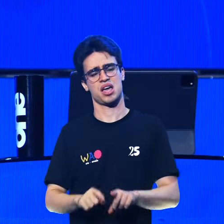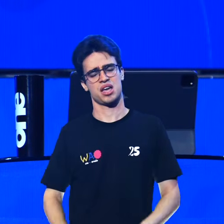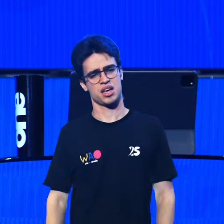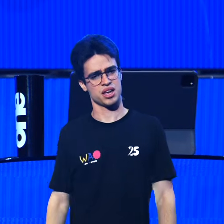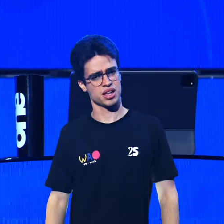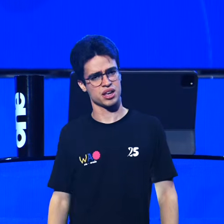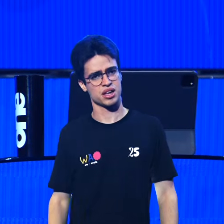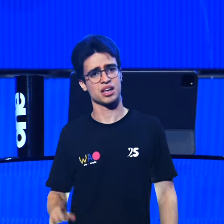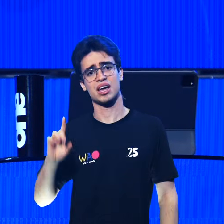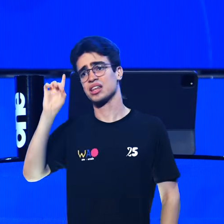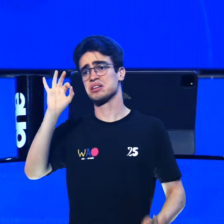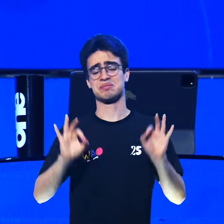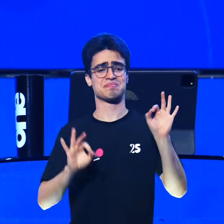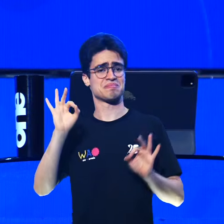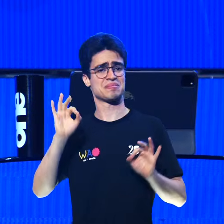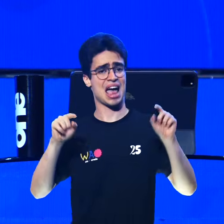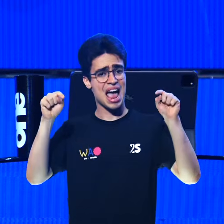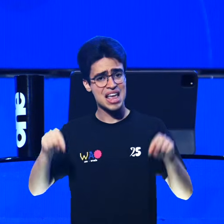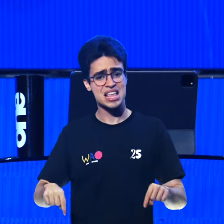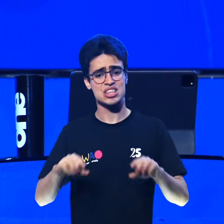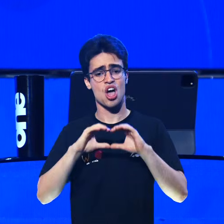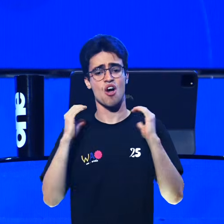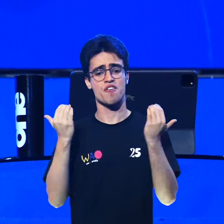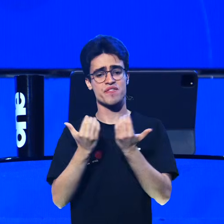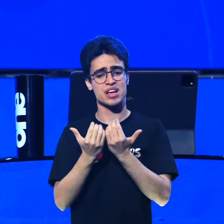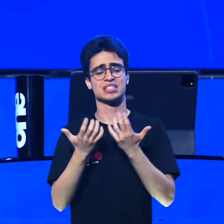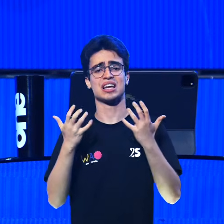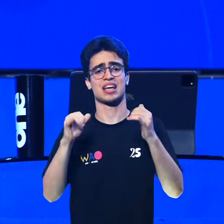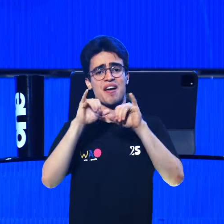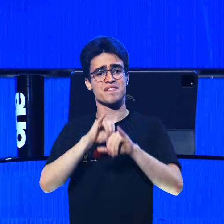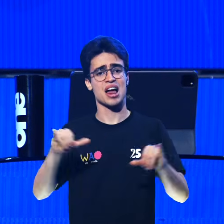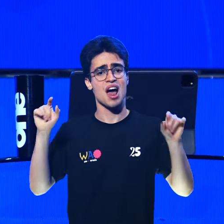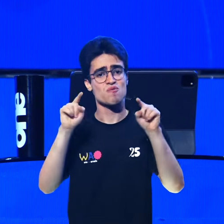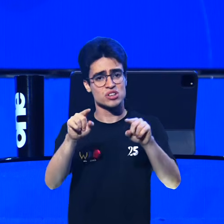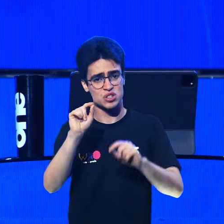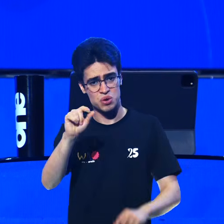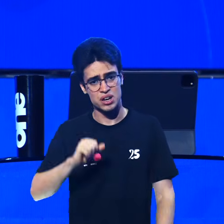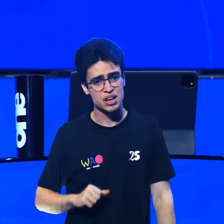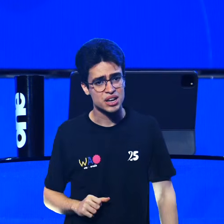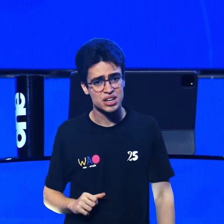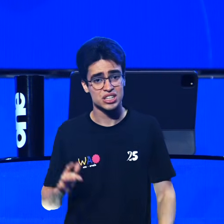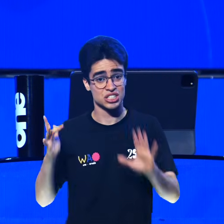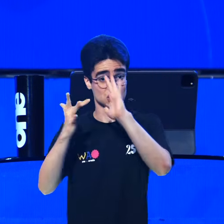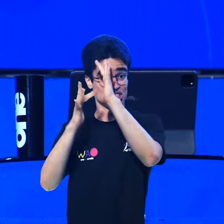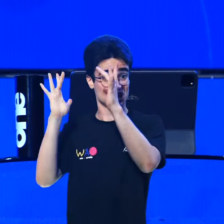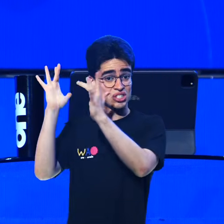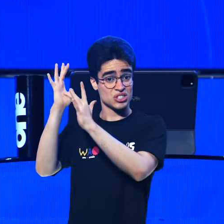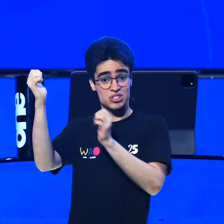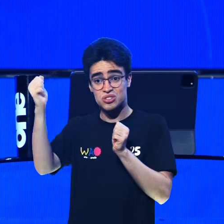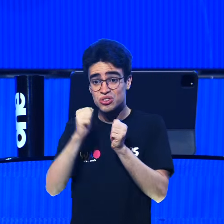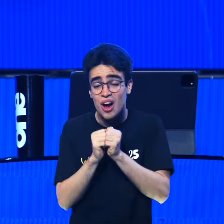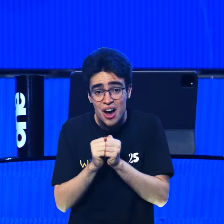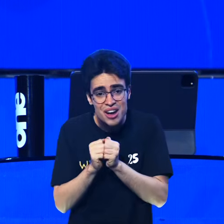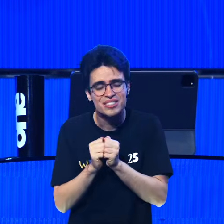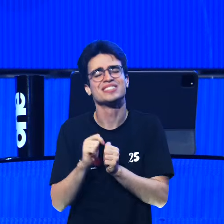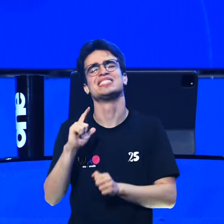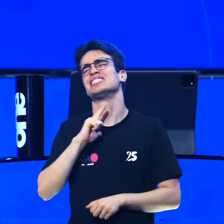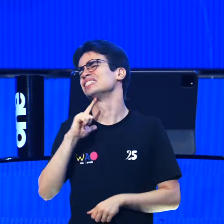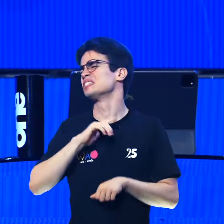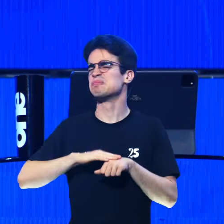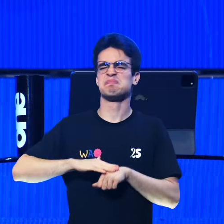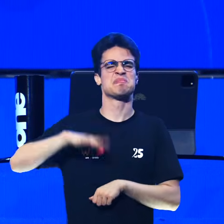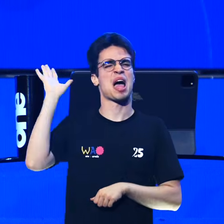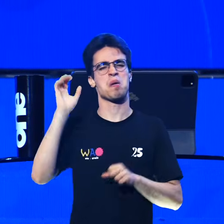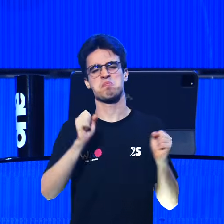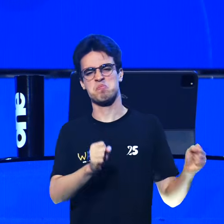Tudo que Deus está fazendo nessa conferência é para dizer para você: em Jesus tem algo muito mais